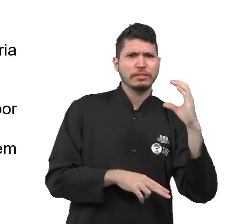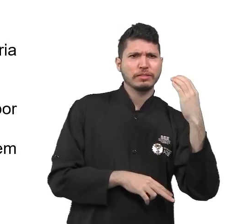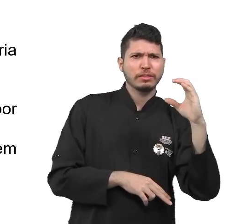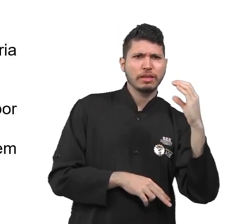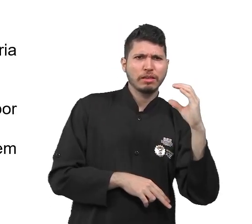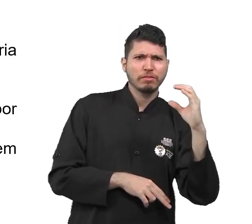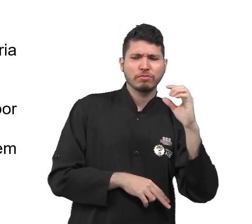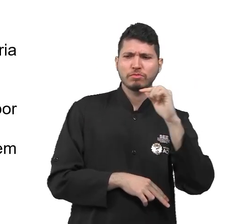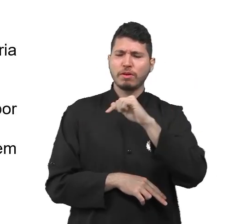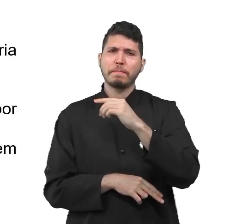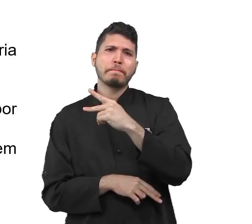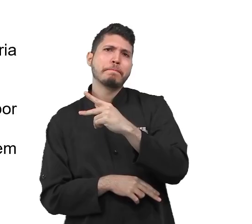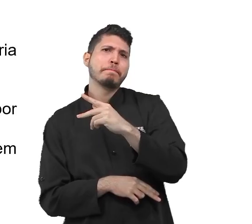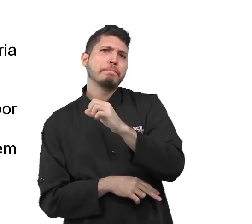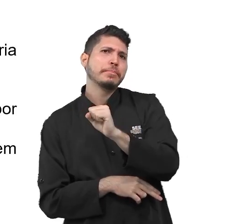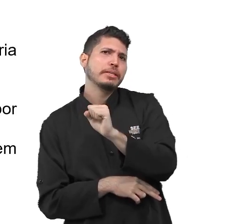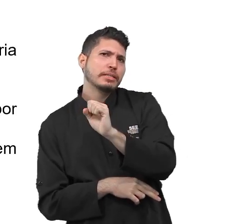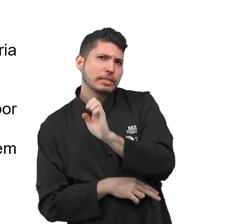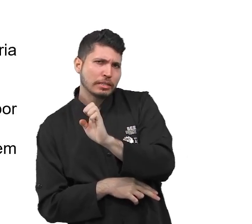pseudociência, como queira falar?